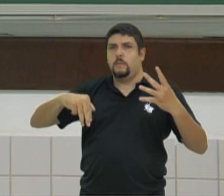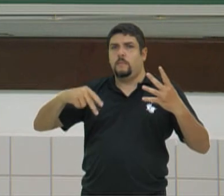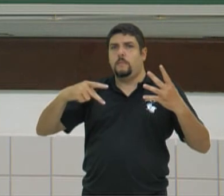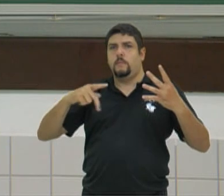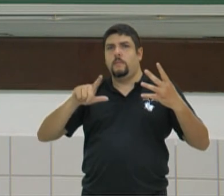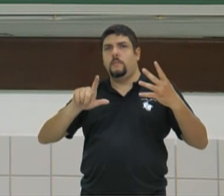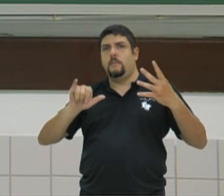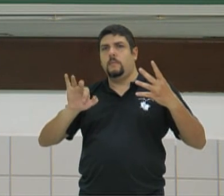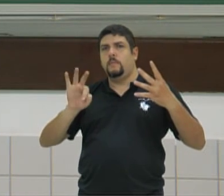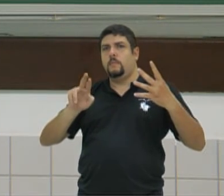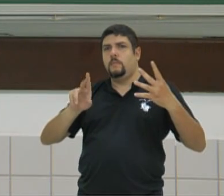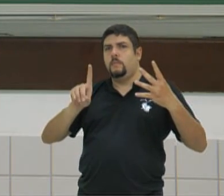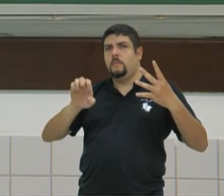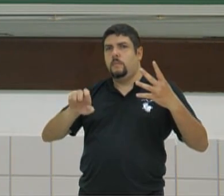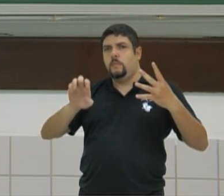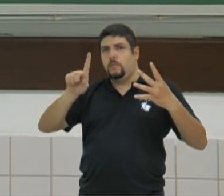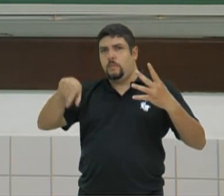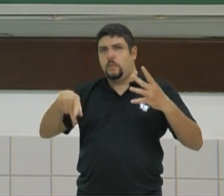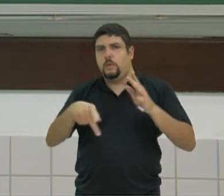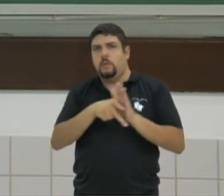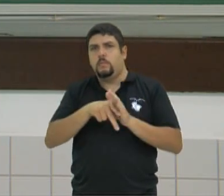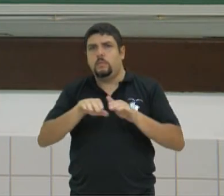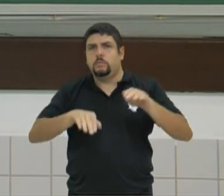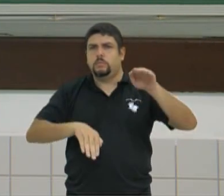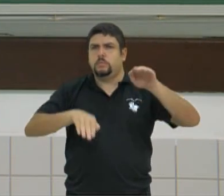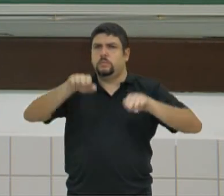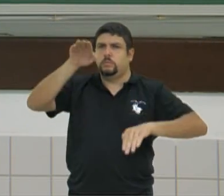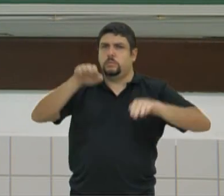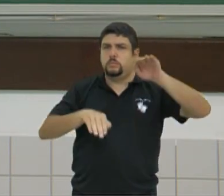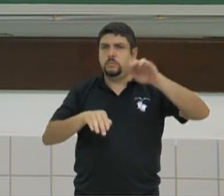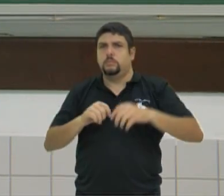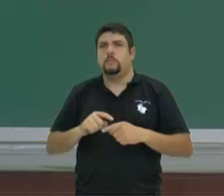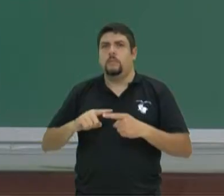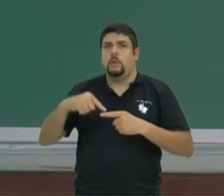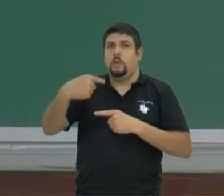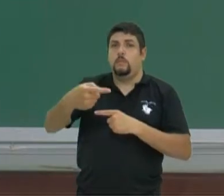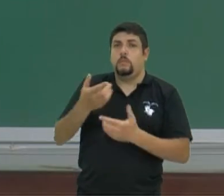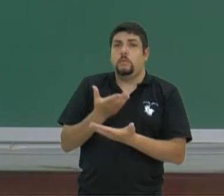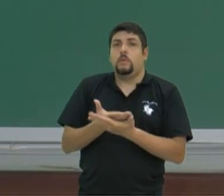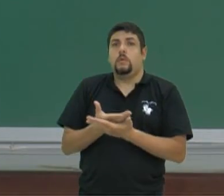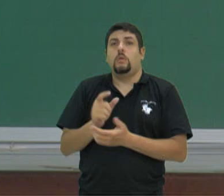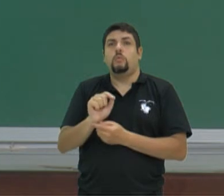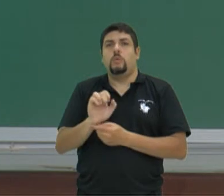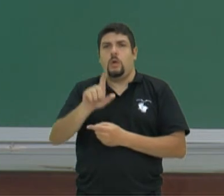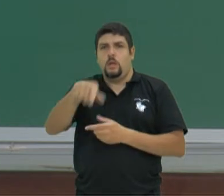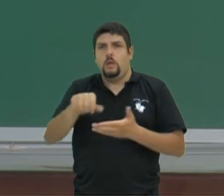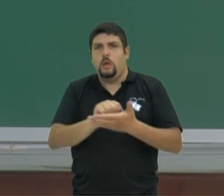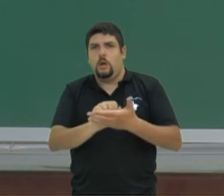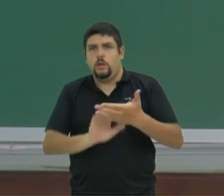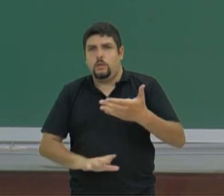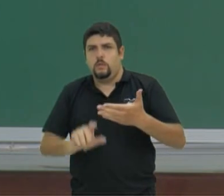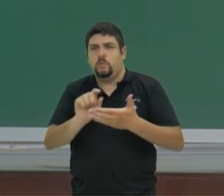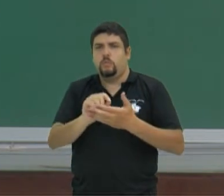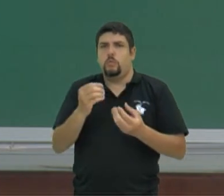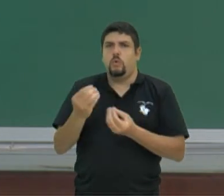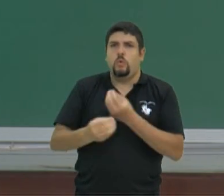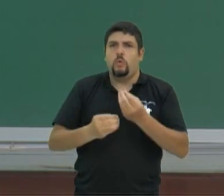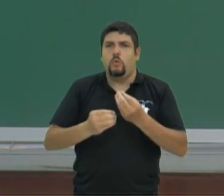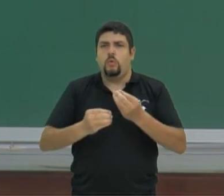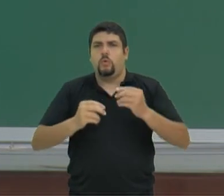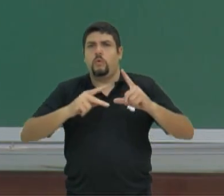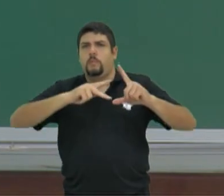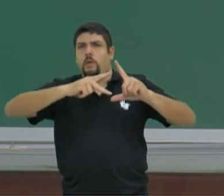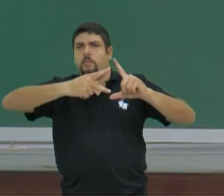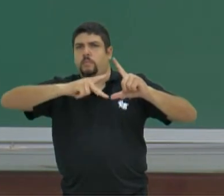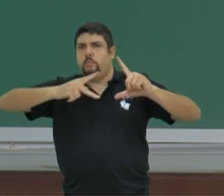exercícios, ok? Na próxima aula, o que nós vamos fazer? Situações problema envolvendo áreas de polígonos. Esse D13